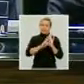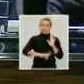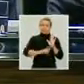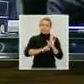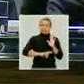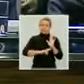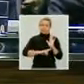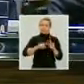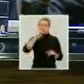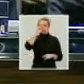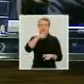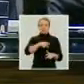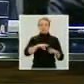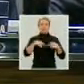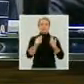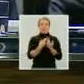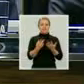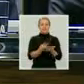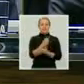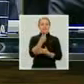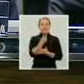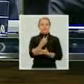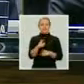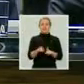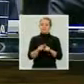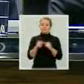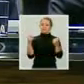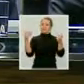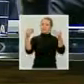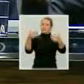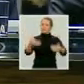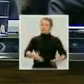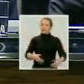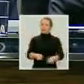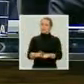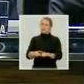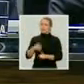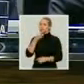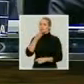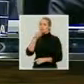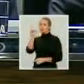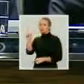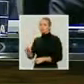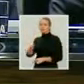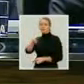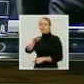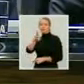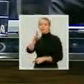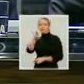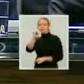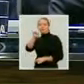determinou esta sessão, a presença do cartunista Maurício de Souza,